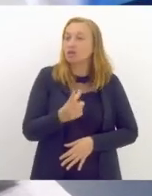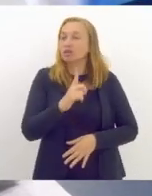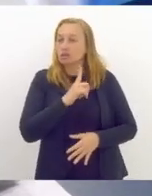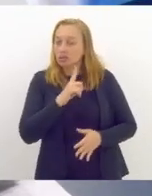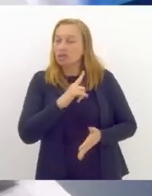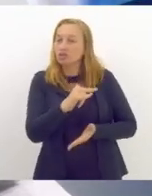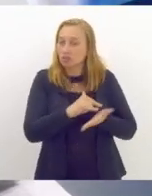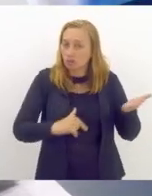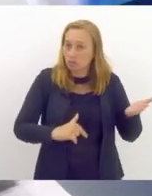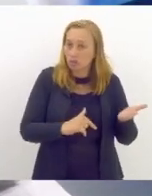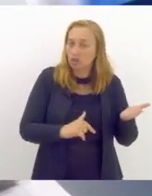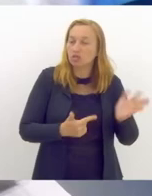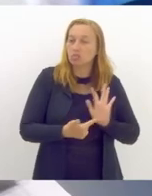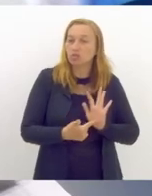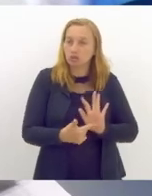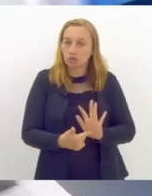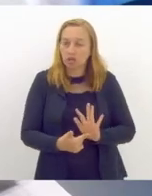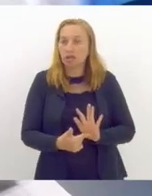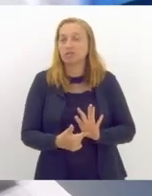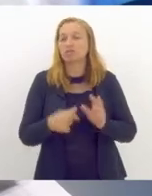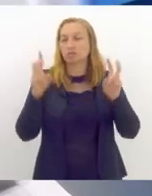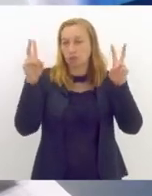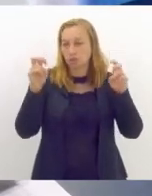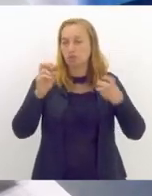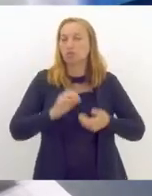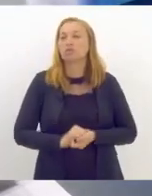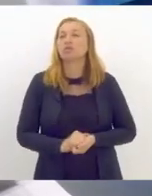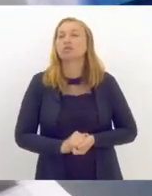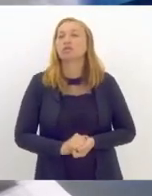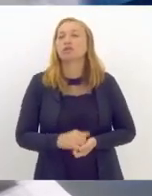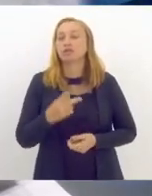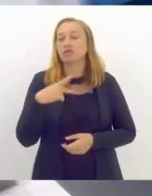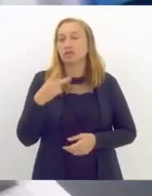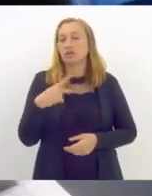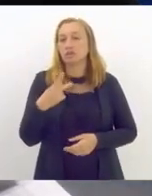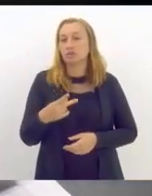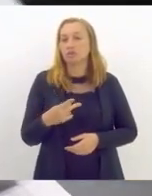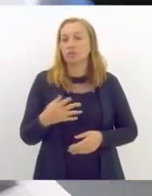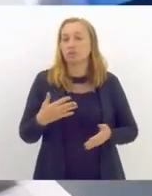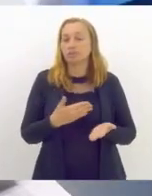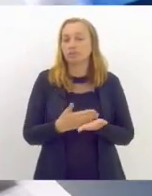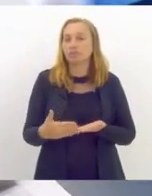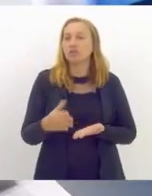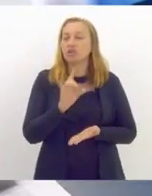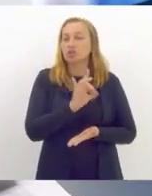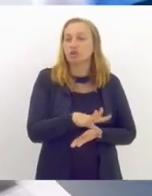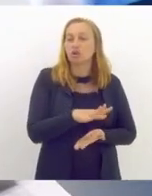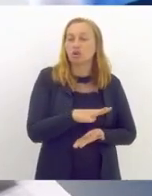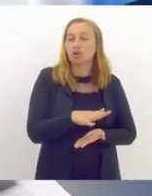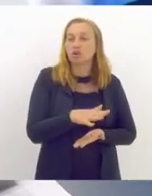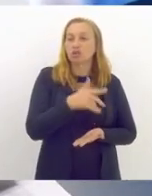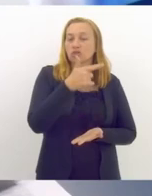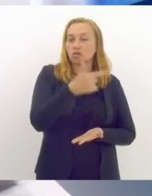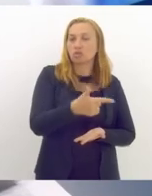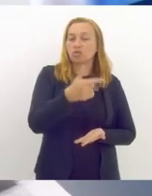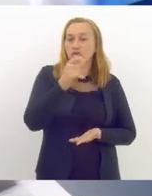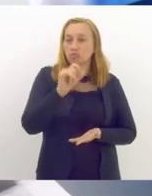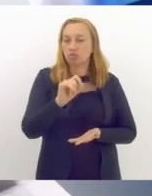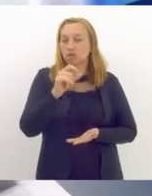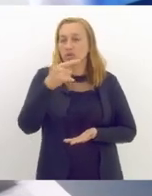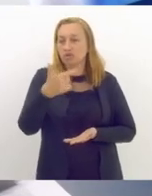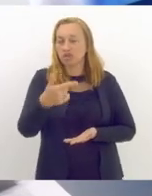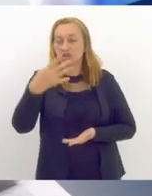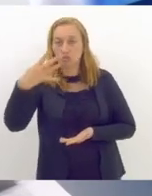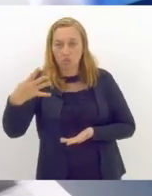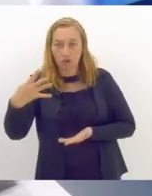repercussão Geral do supremo sobre isso ele disse para entrar em vigor somente em 2024